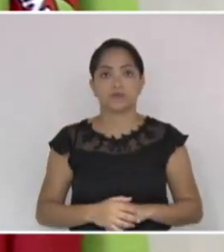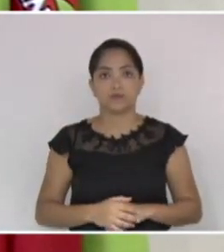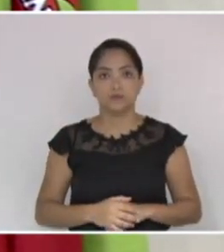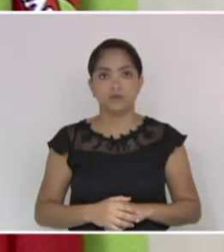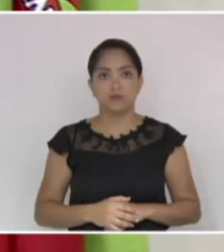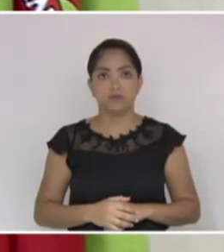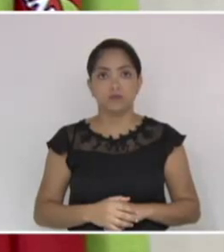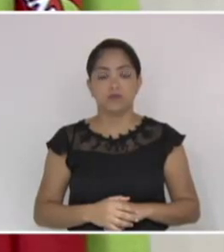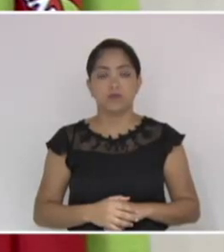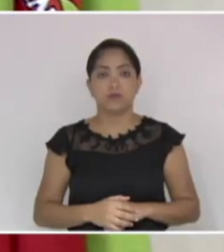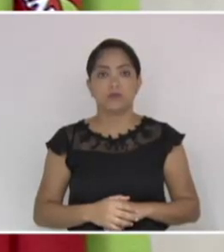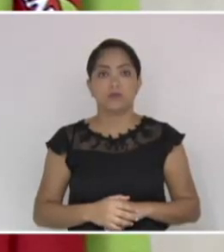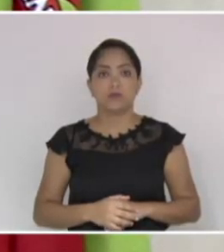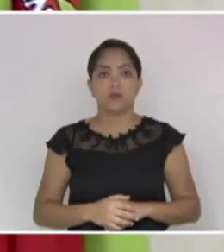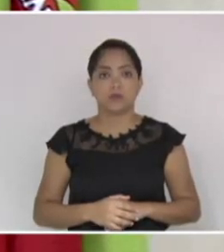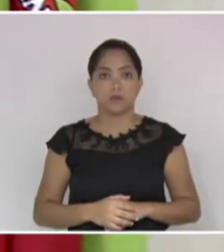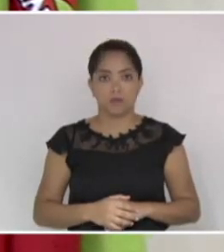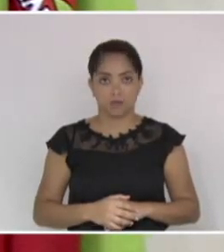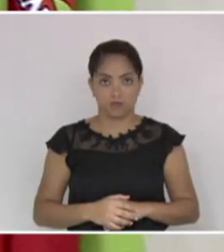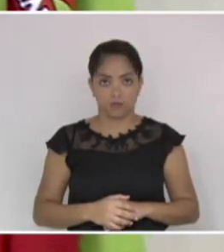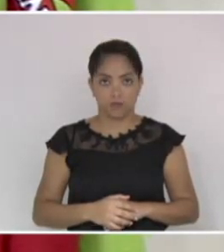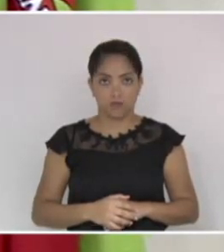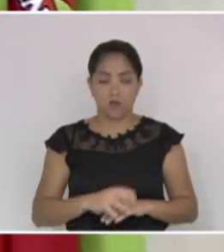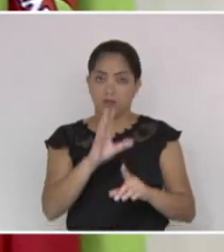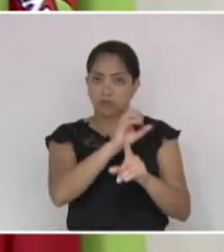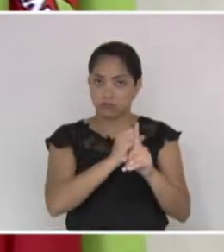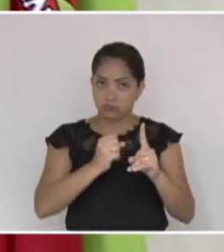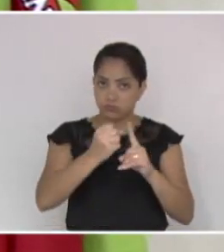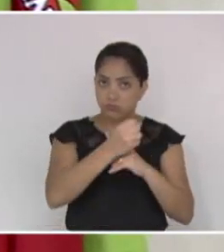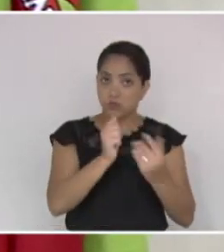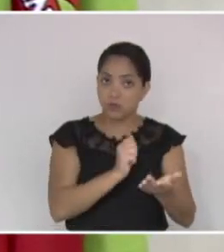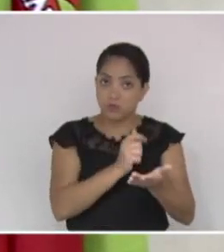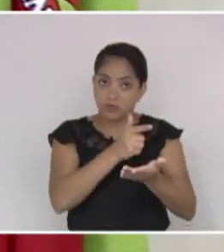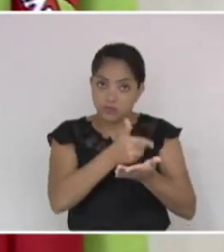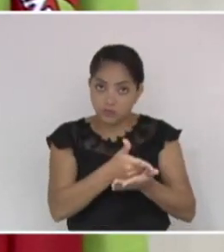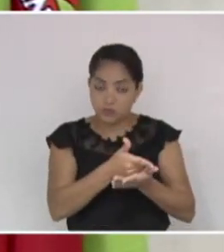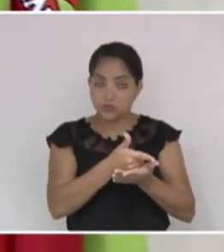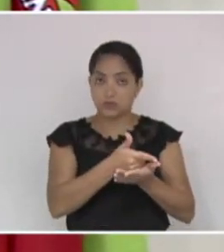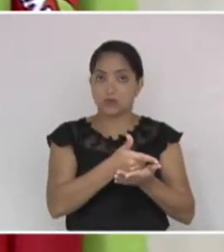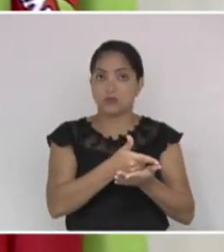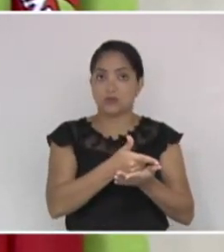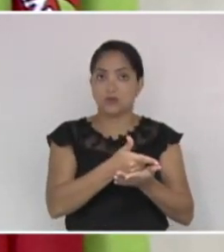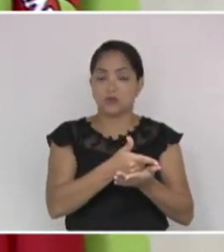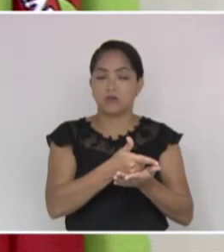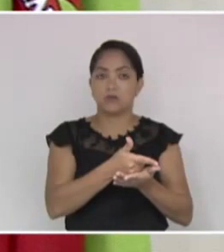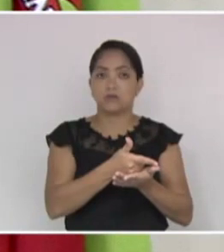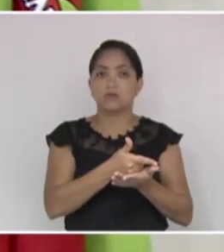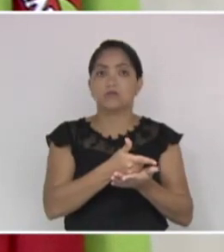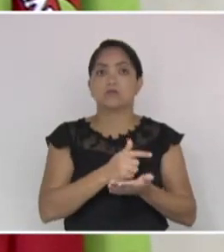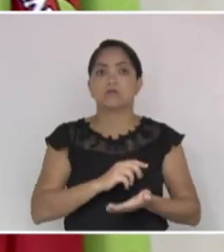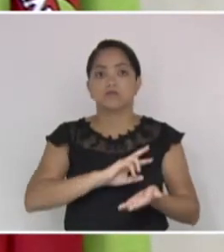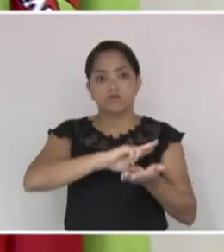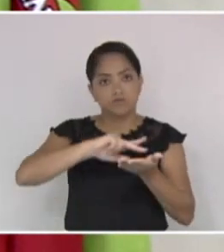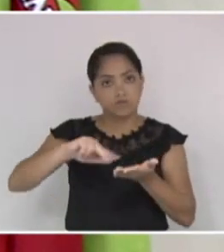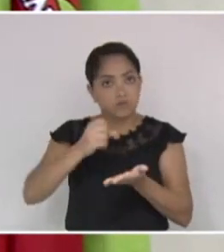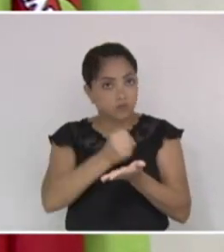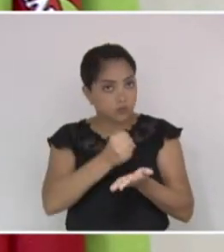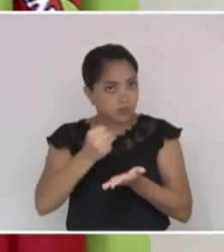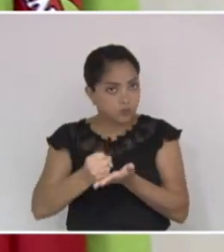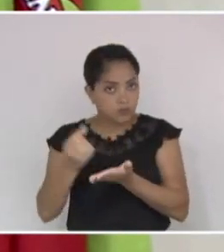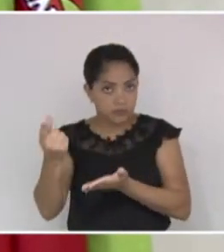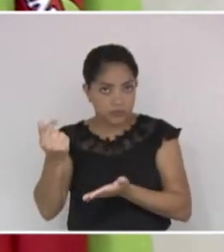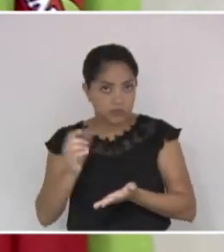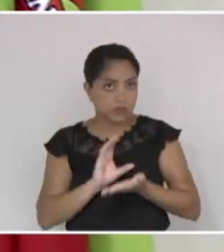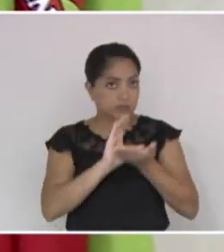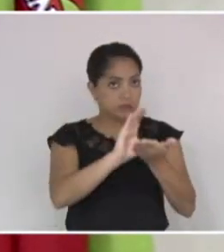isso corresponde à contribuição social e que os contatos todos desses recursos